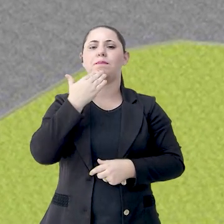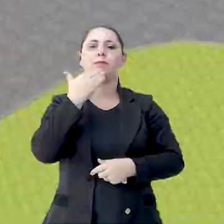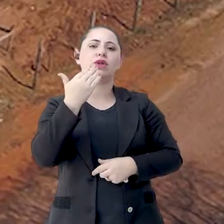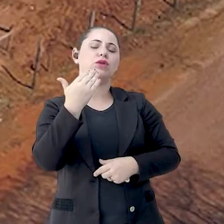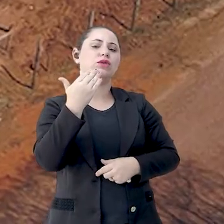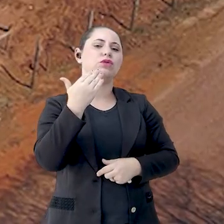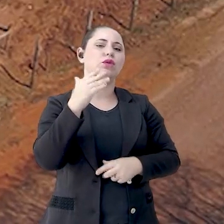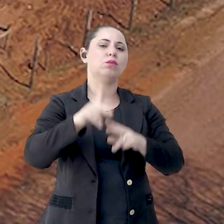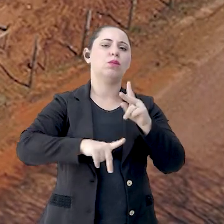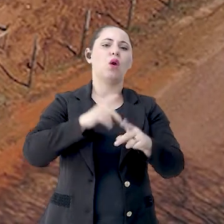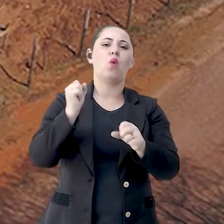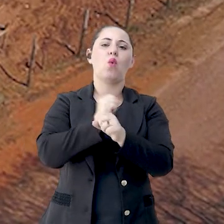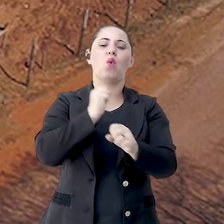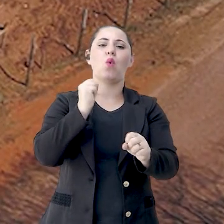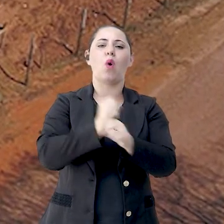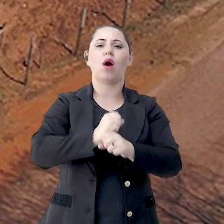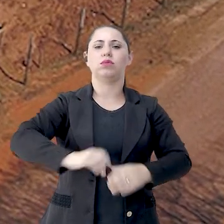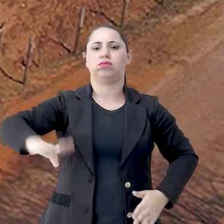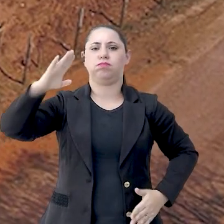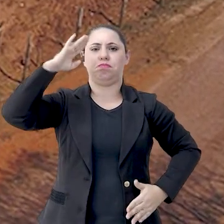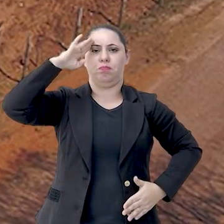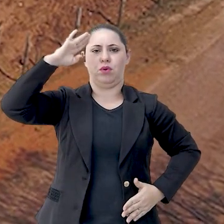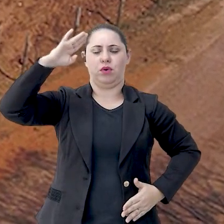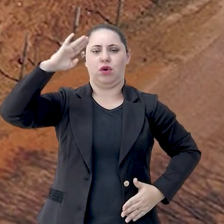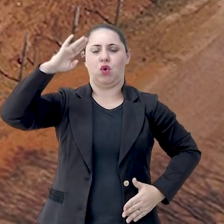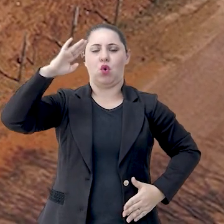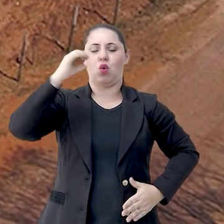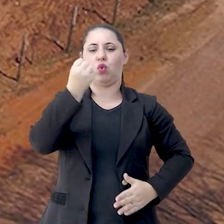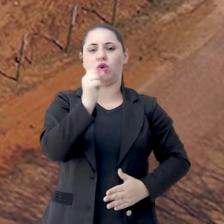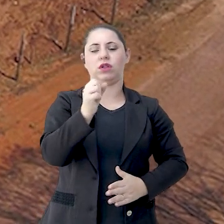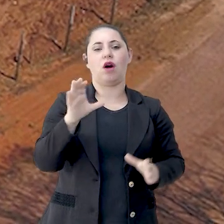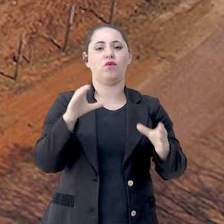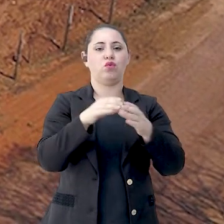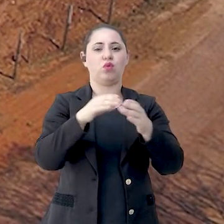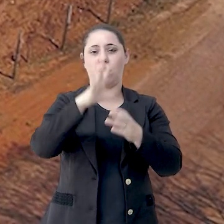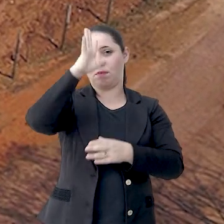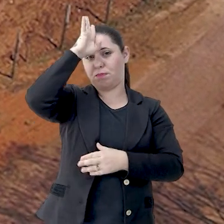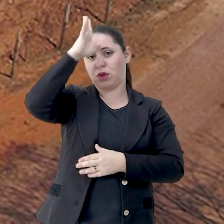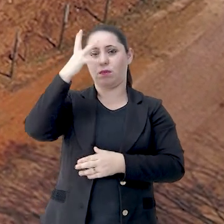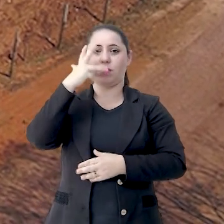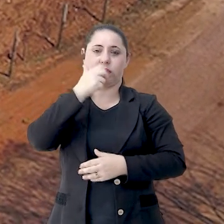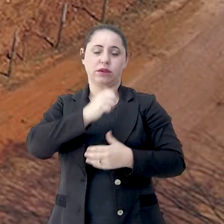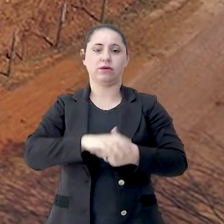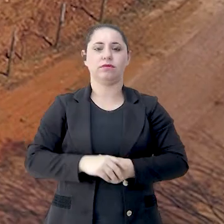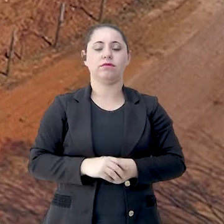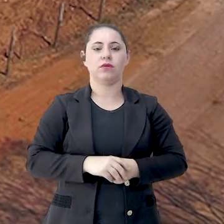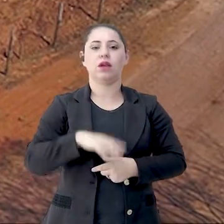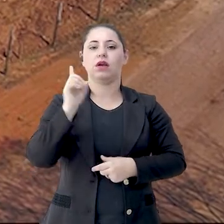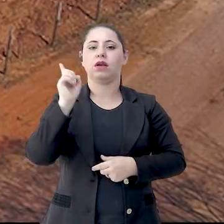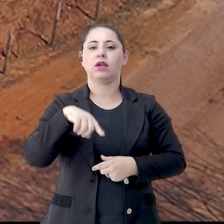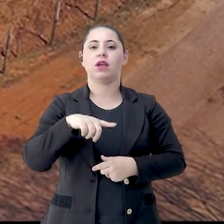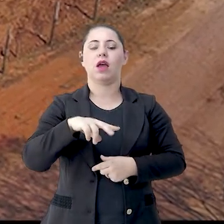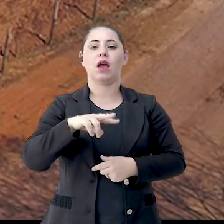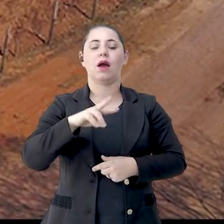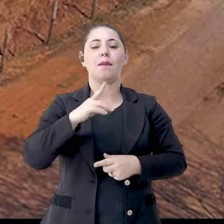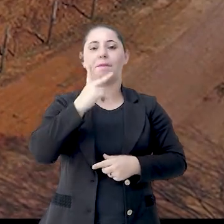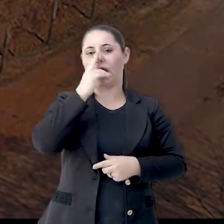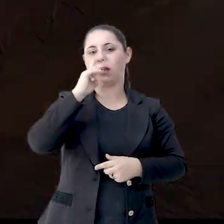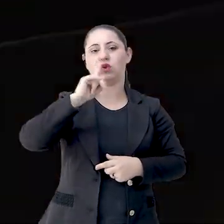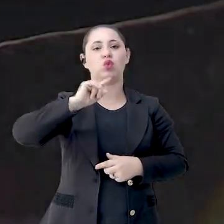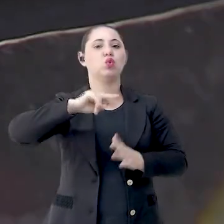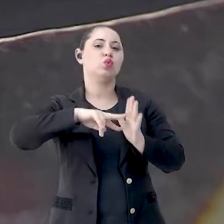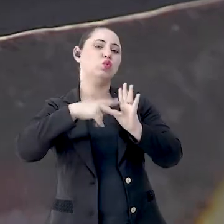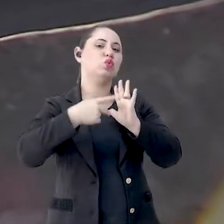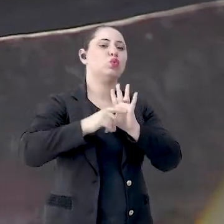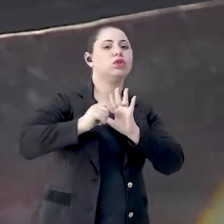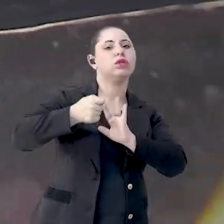Bonito. Considerada emblemática, está com mais de 40% já executada.